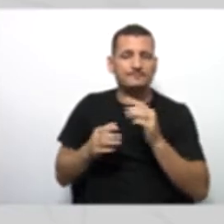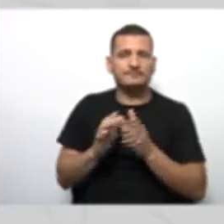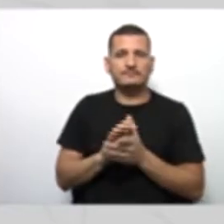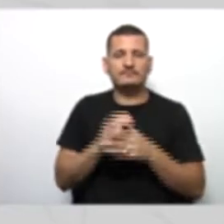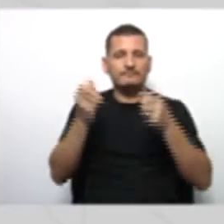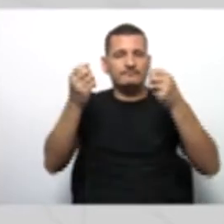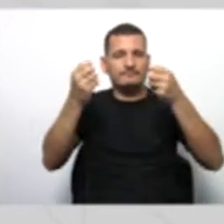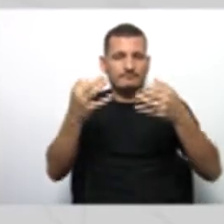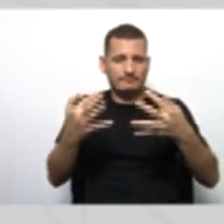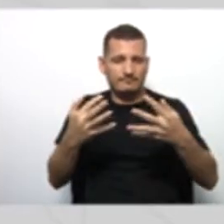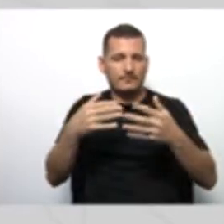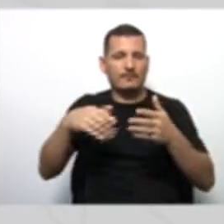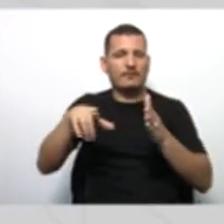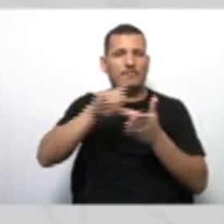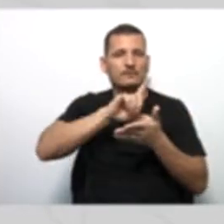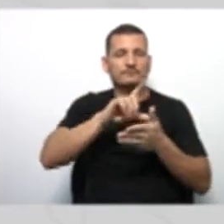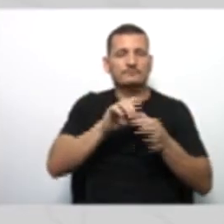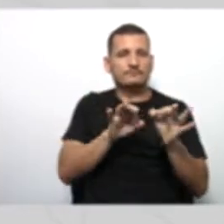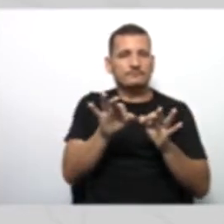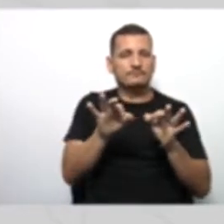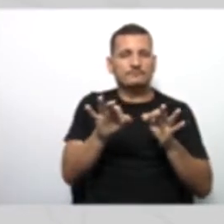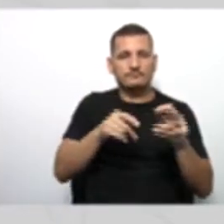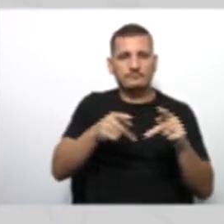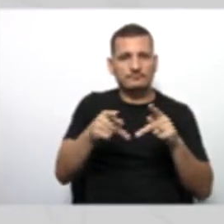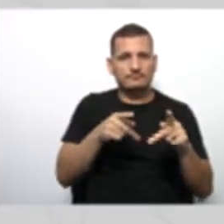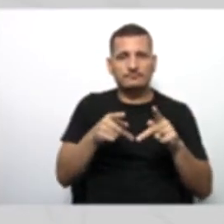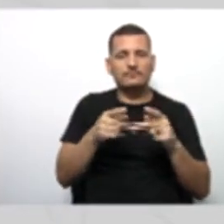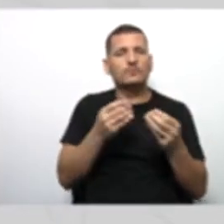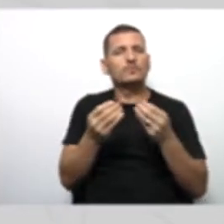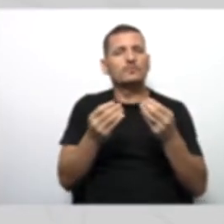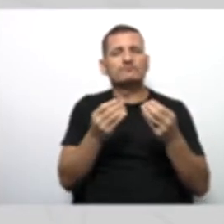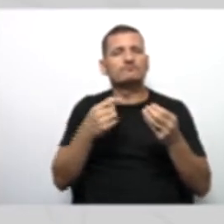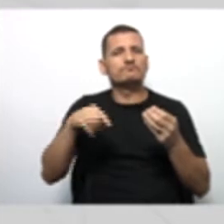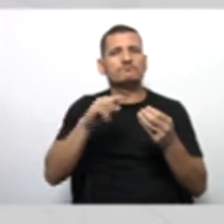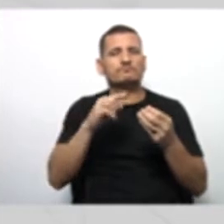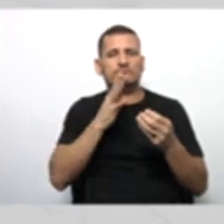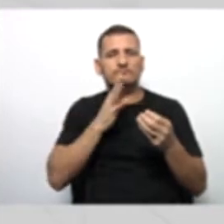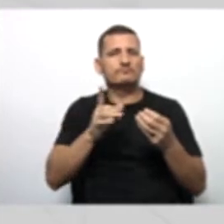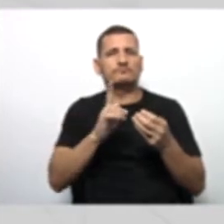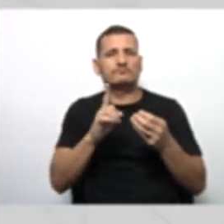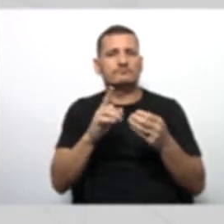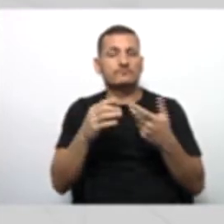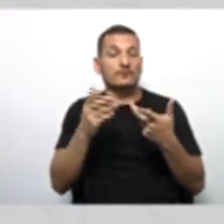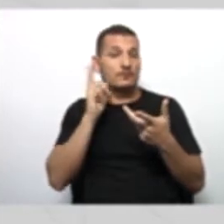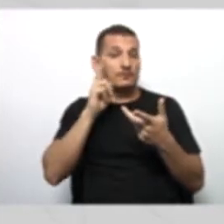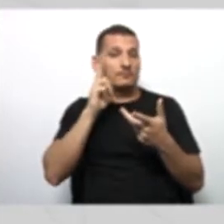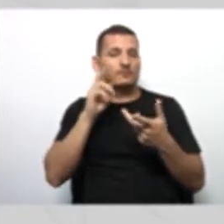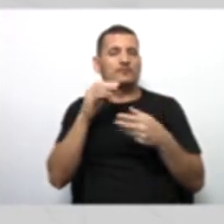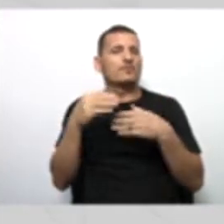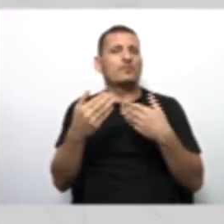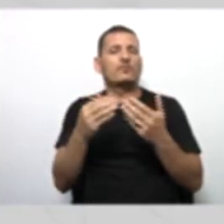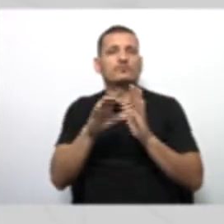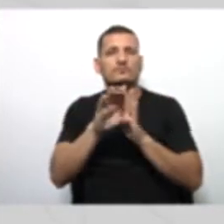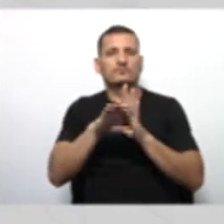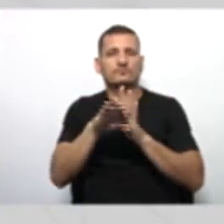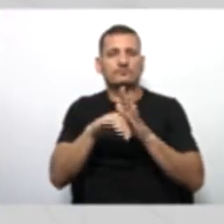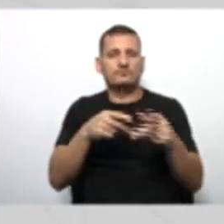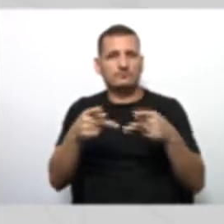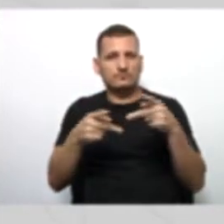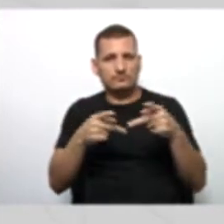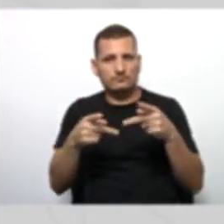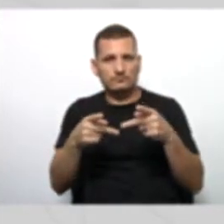sobre planejamento de projetos, como a gente ainda não conhece, vamos lembrar o conceito de projeto aqui. Não